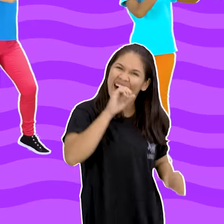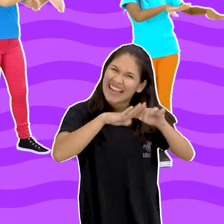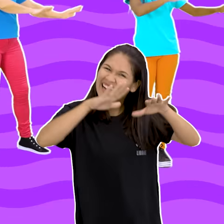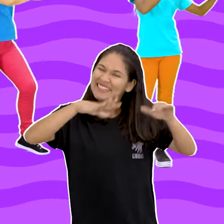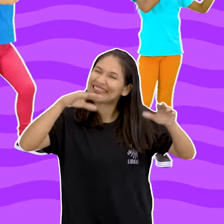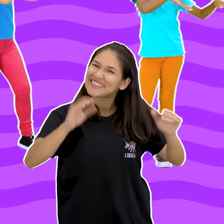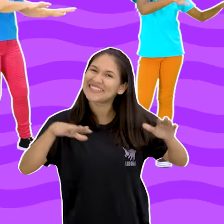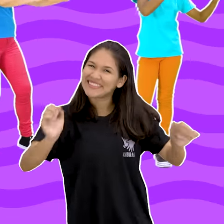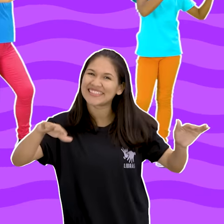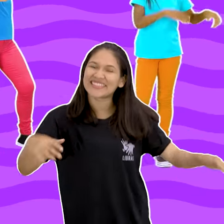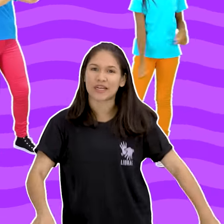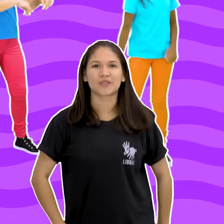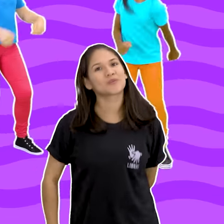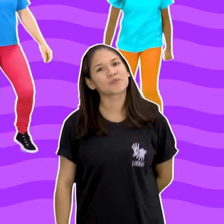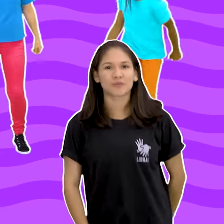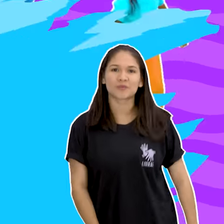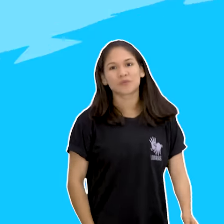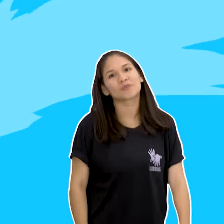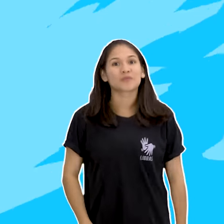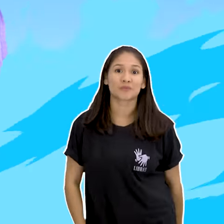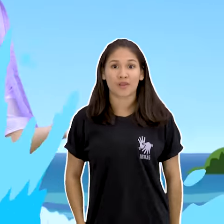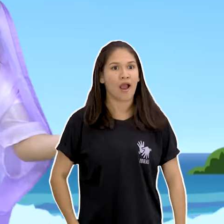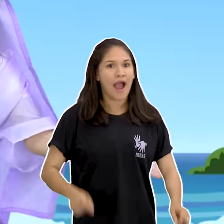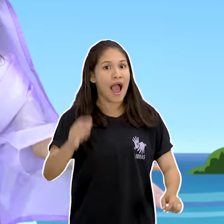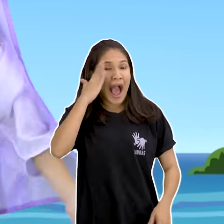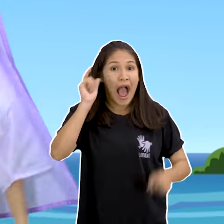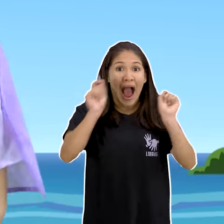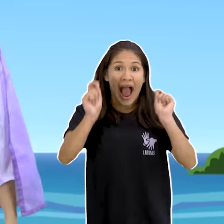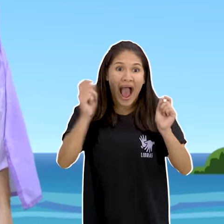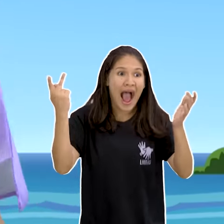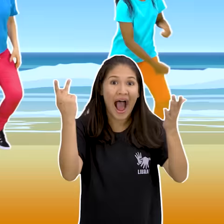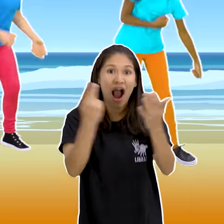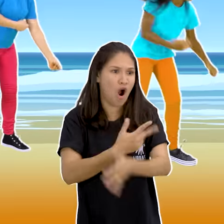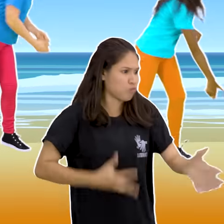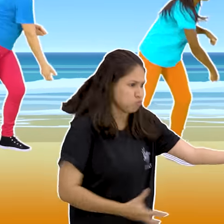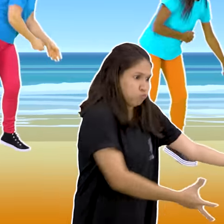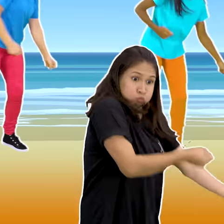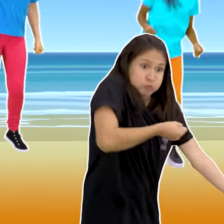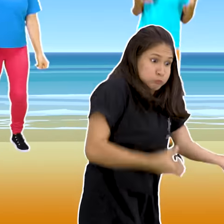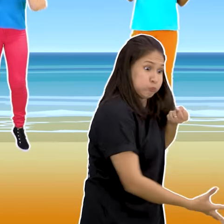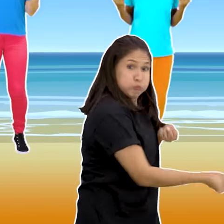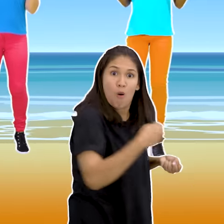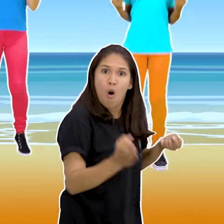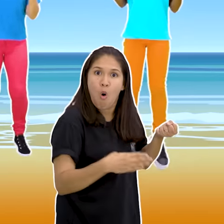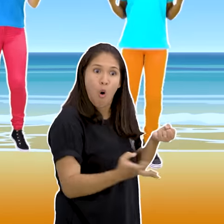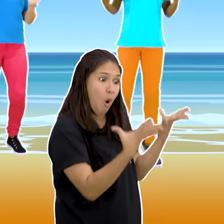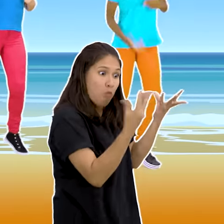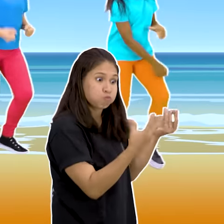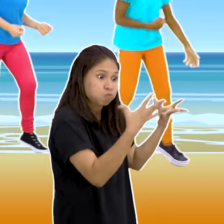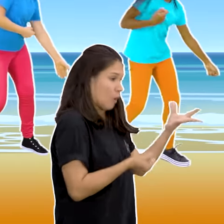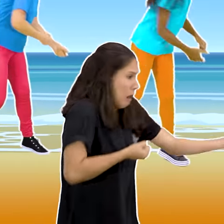mar da Galileia. E sabe o que aconteceu? Puxaram a rede cheia